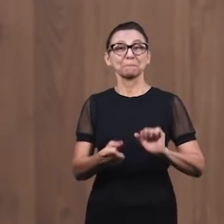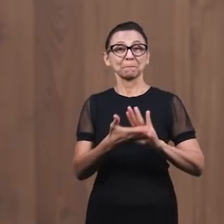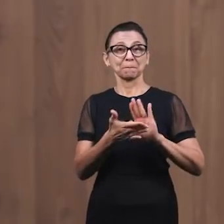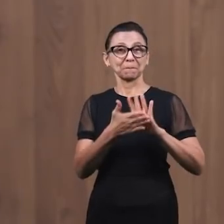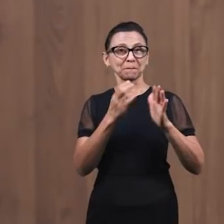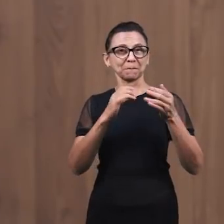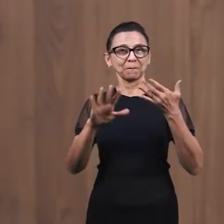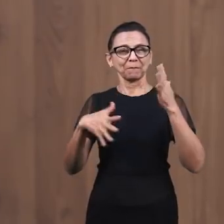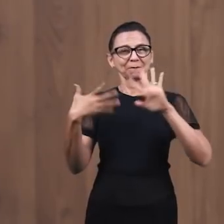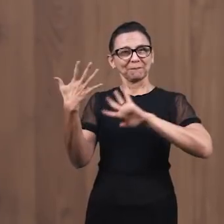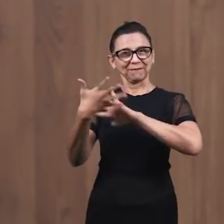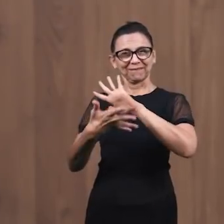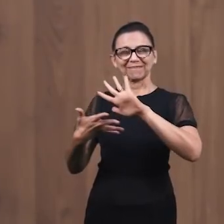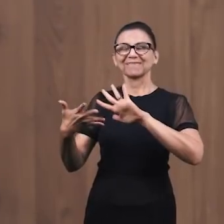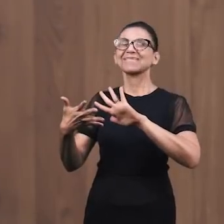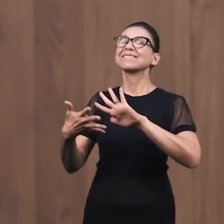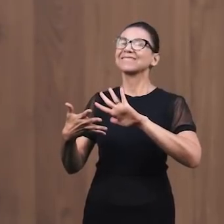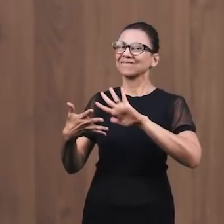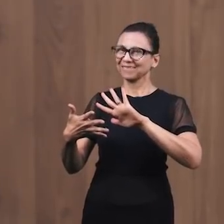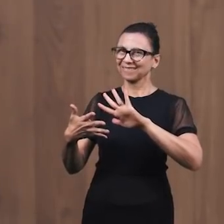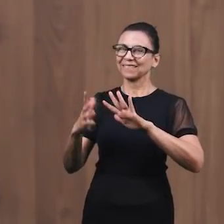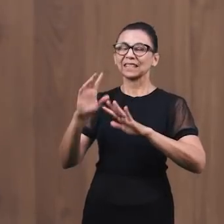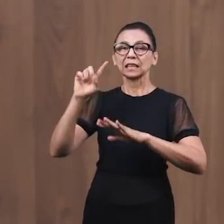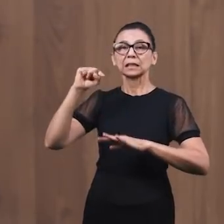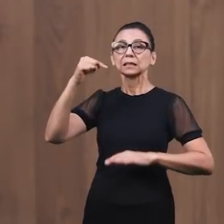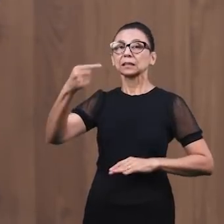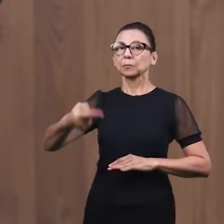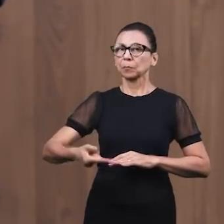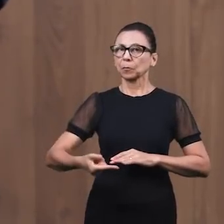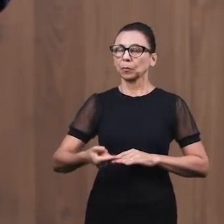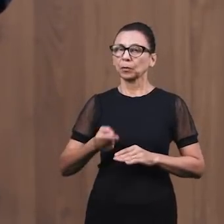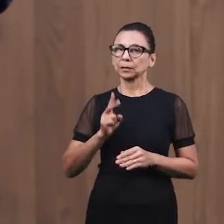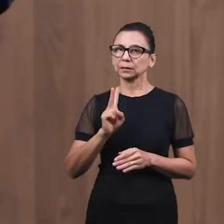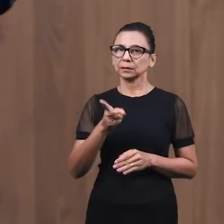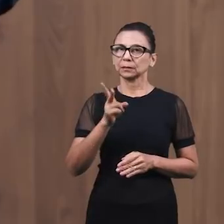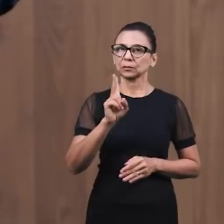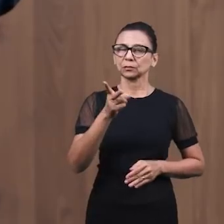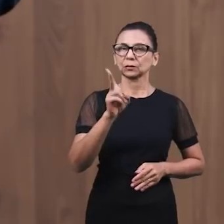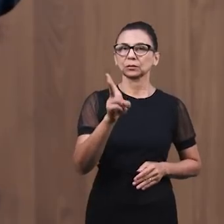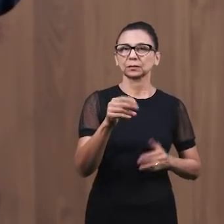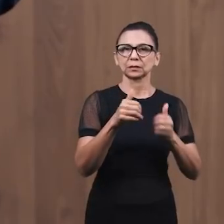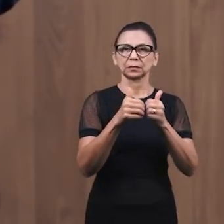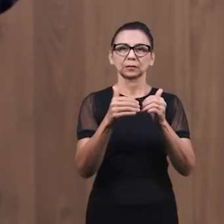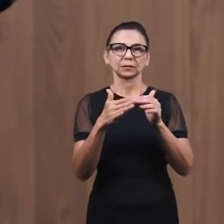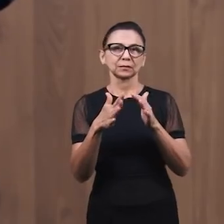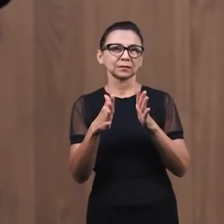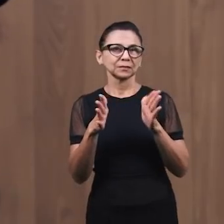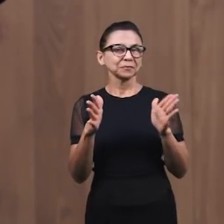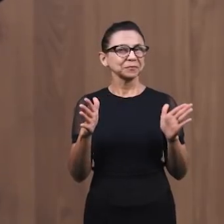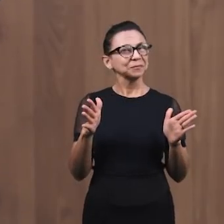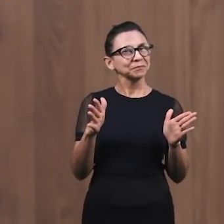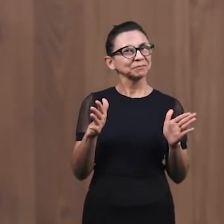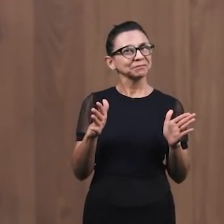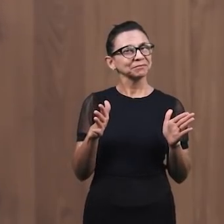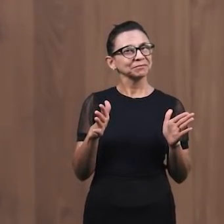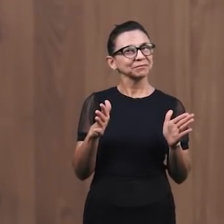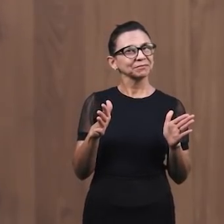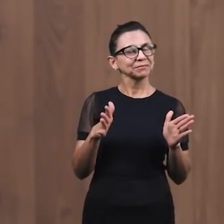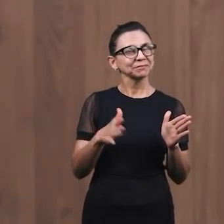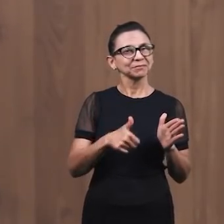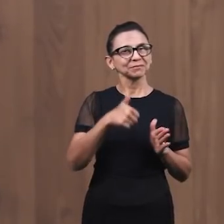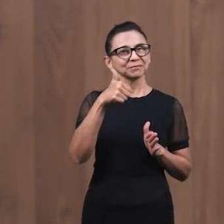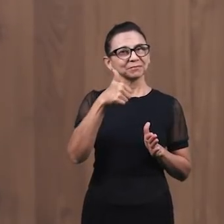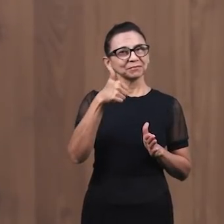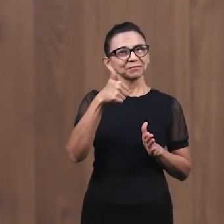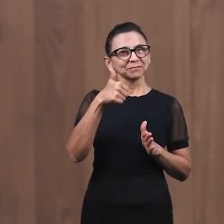nós cantarmos um louvor ao Senhor e cantaremos esse louvor e na sequência nós estaremos iniciando a nossa